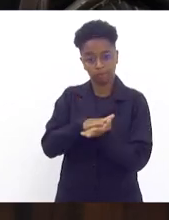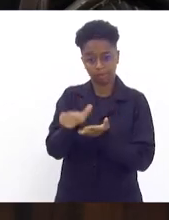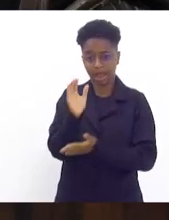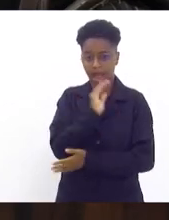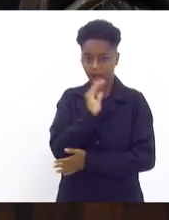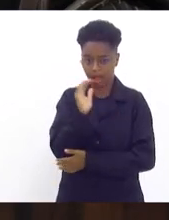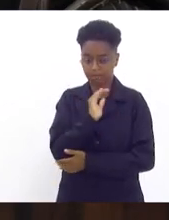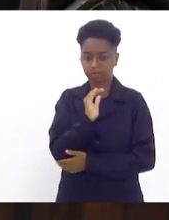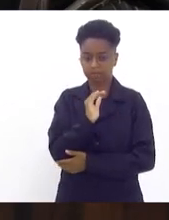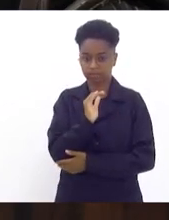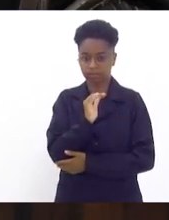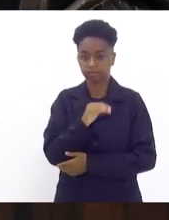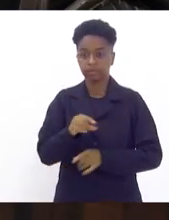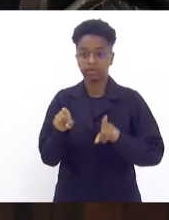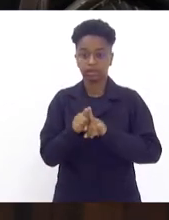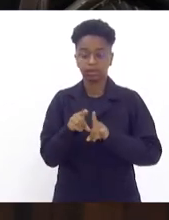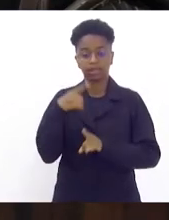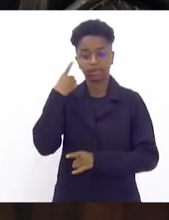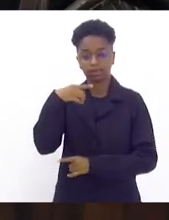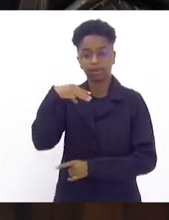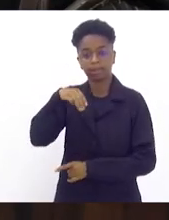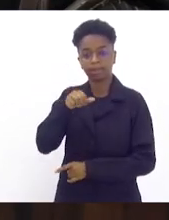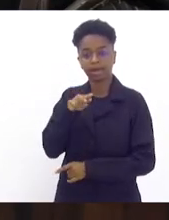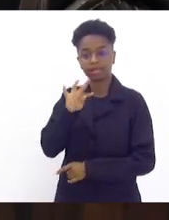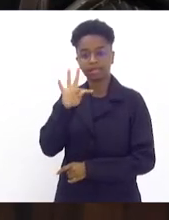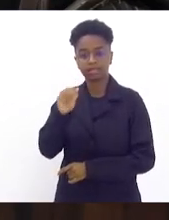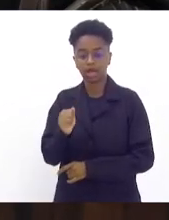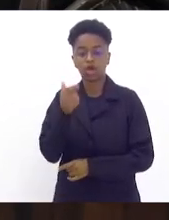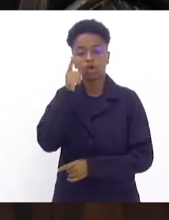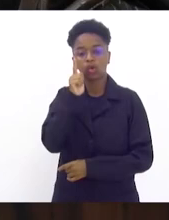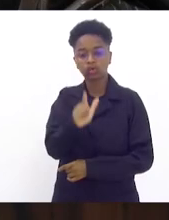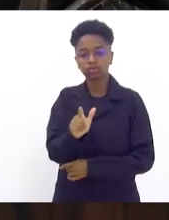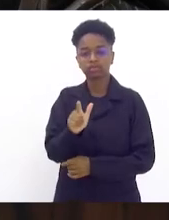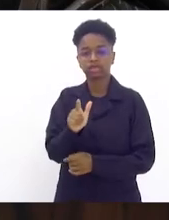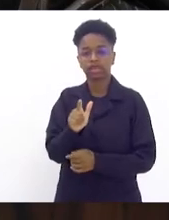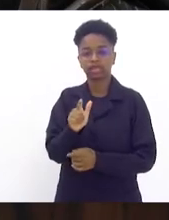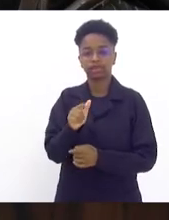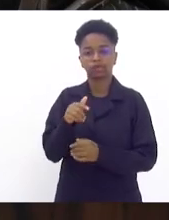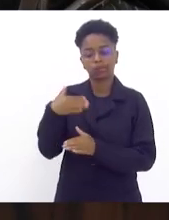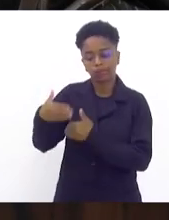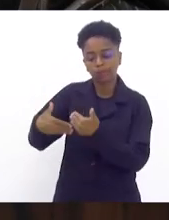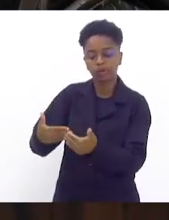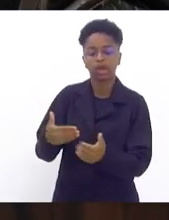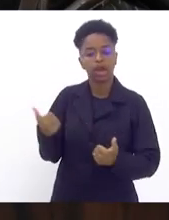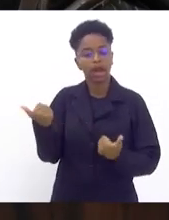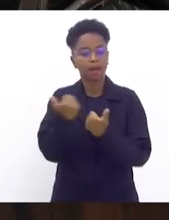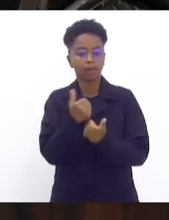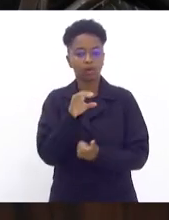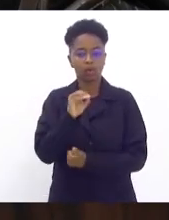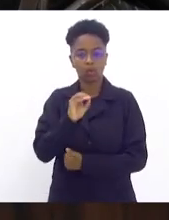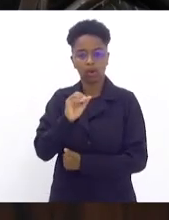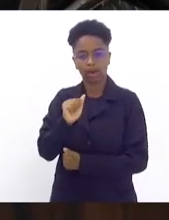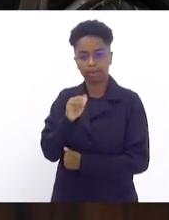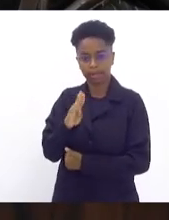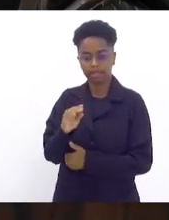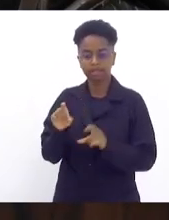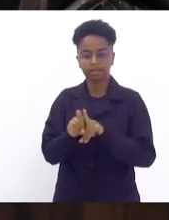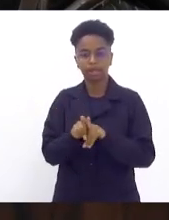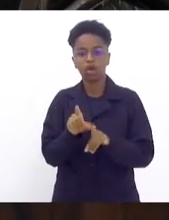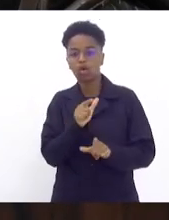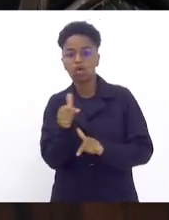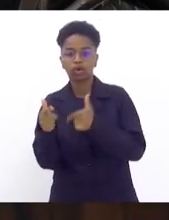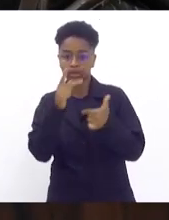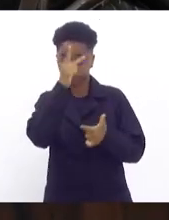rápido possível, a deputada Marta Rocha consiga dar desdobramento com o apoio da OAB e dos demais parlamentares dessa casa, para que essa criação dessa